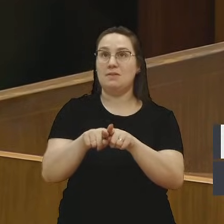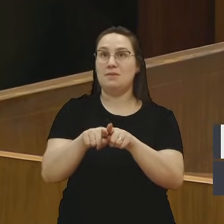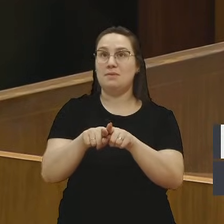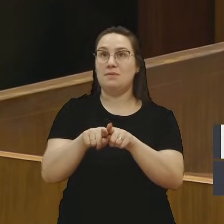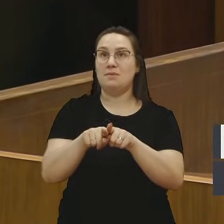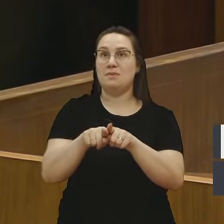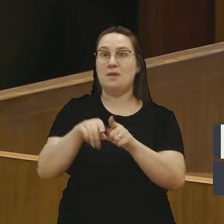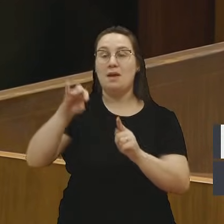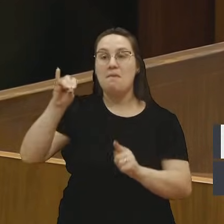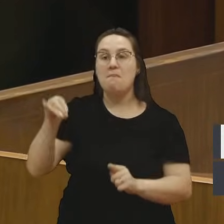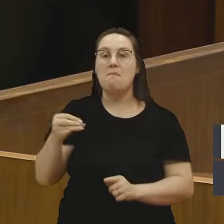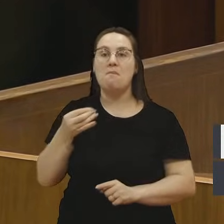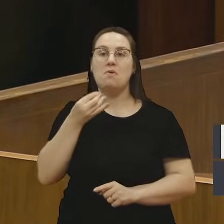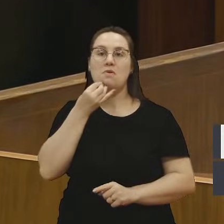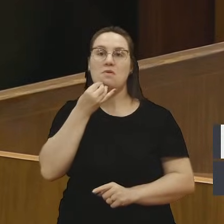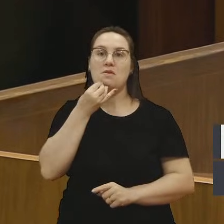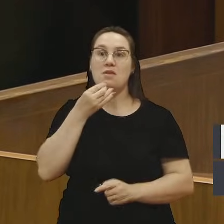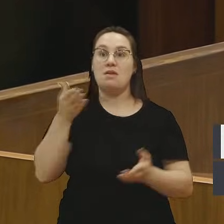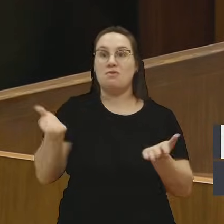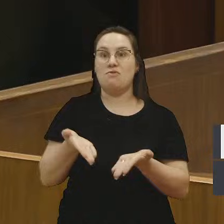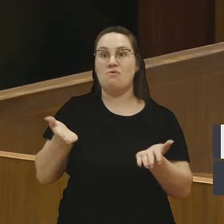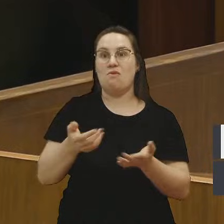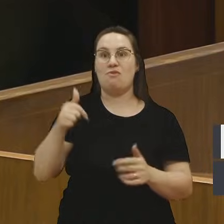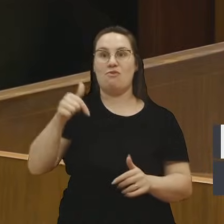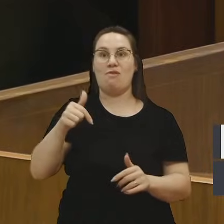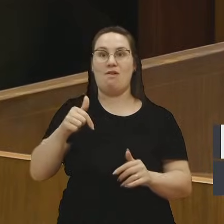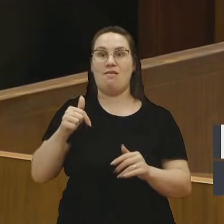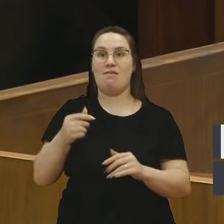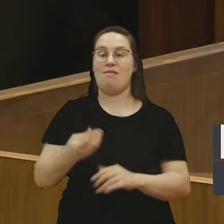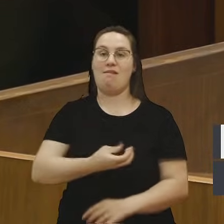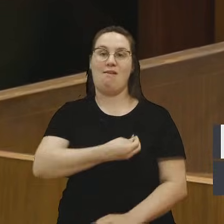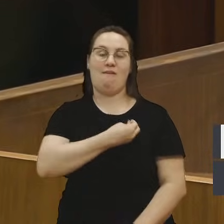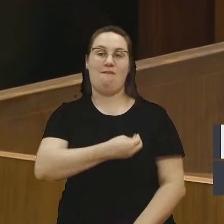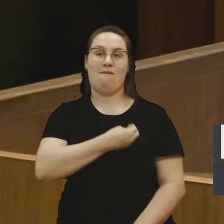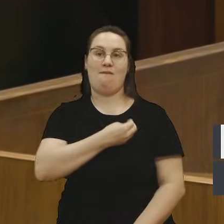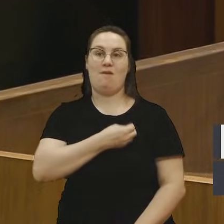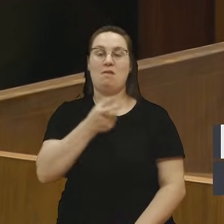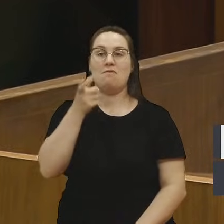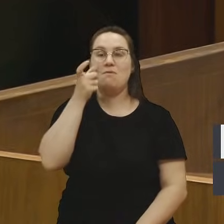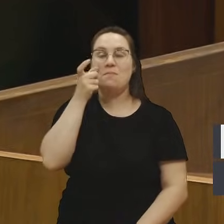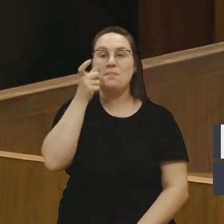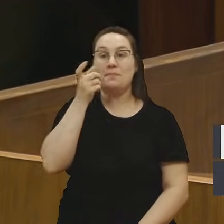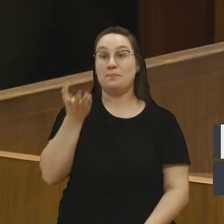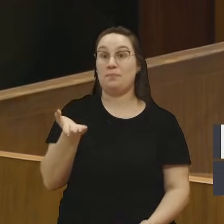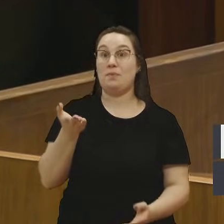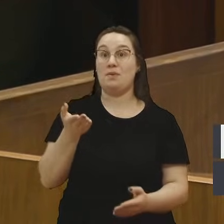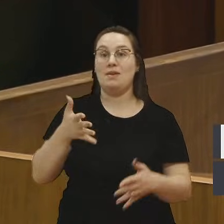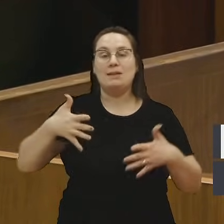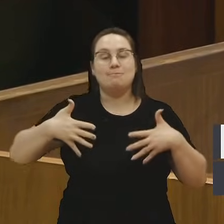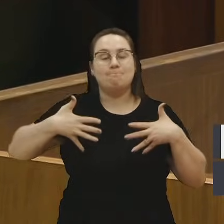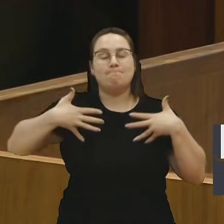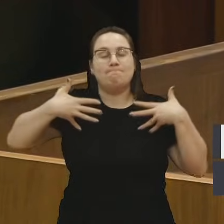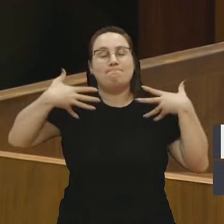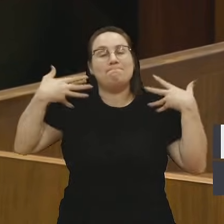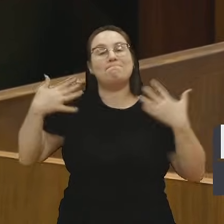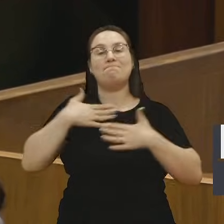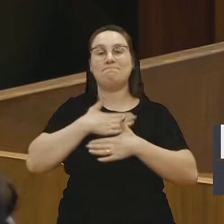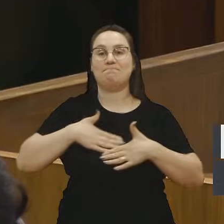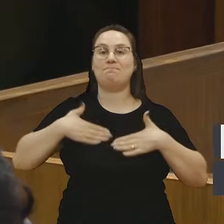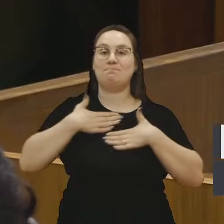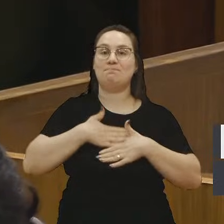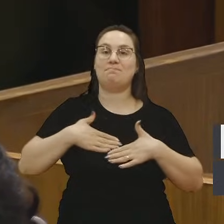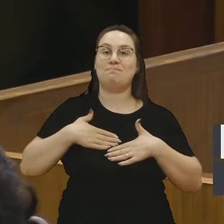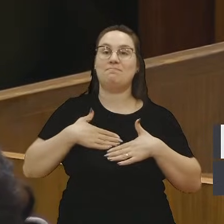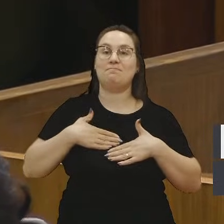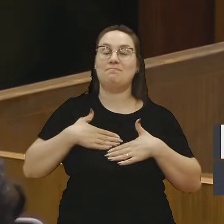nos proporcionou estarmos aqui hoje com a transmissão ao vivo. É com grande honra e profunda satisfação que